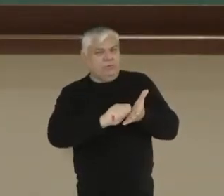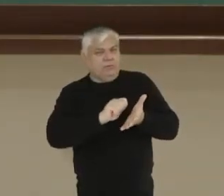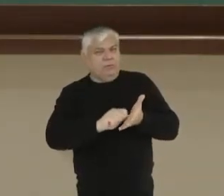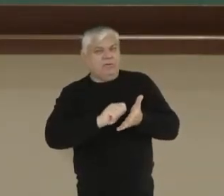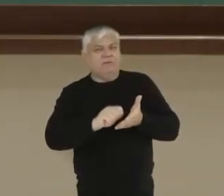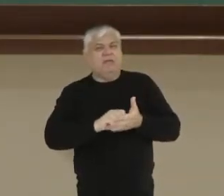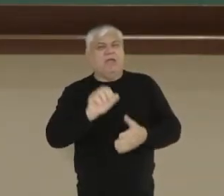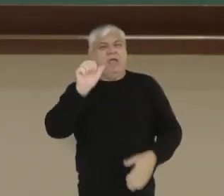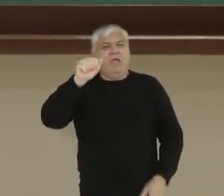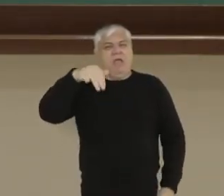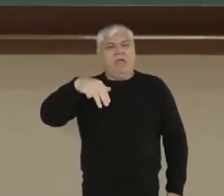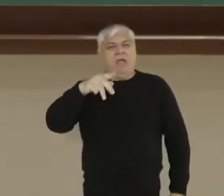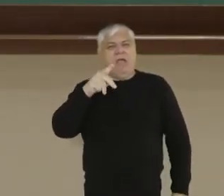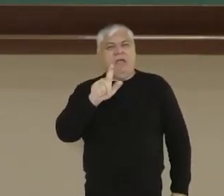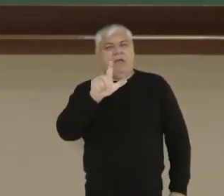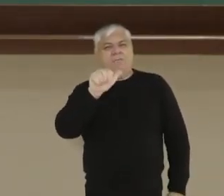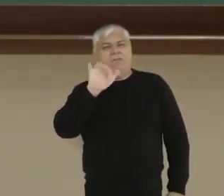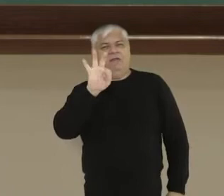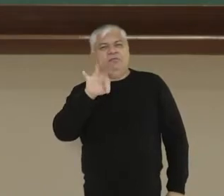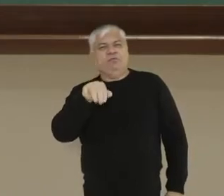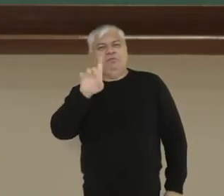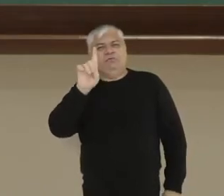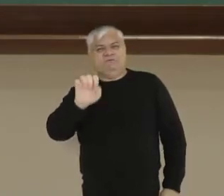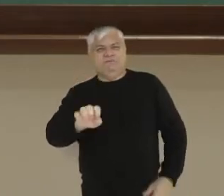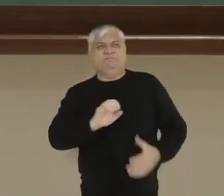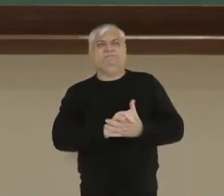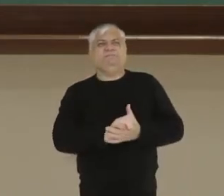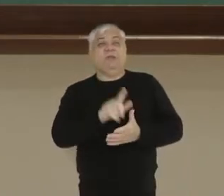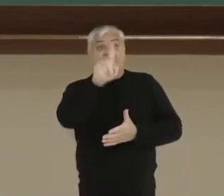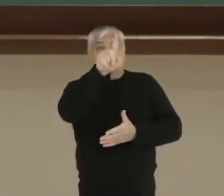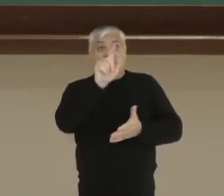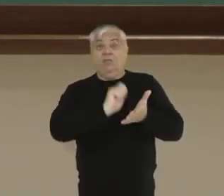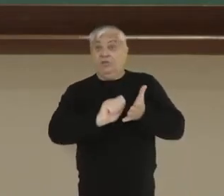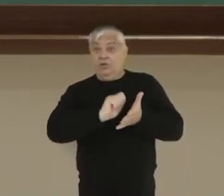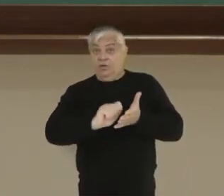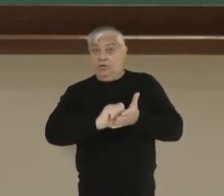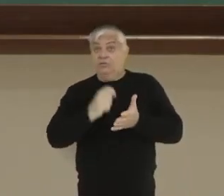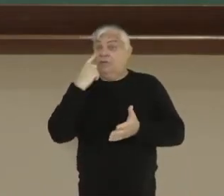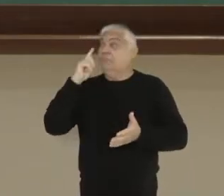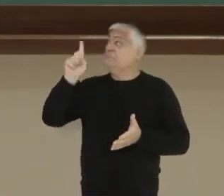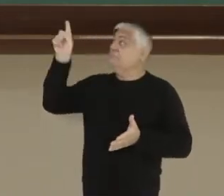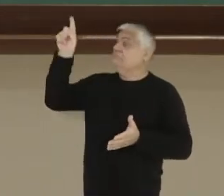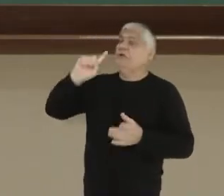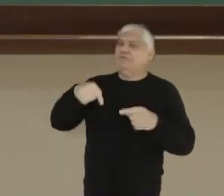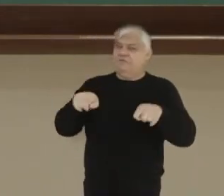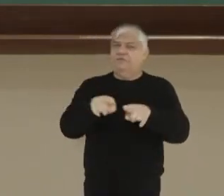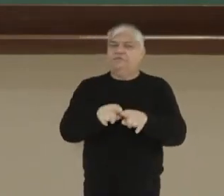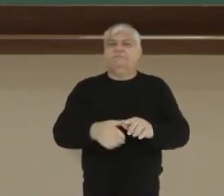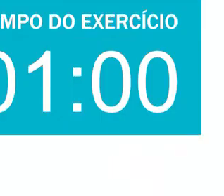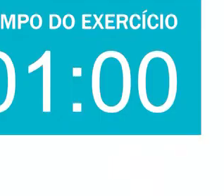amplitude. Vamos voltar no conceito de amplitude? Tá ali? Quero que você anote para mim rapidinho e a gente já volta.